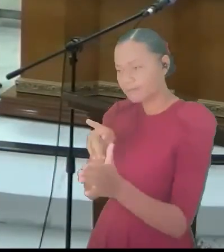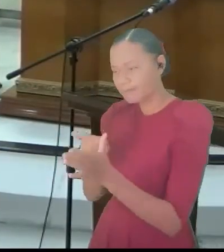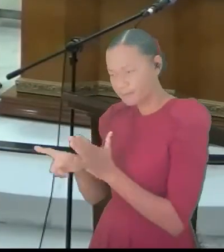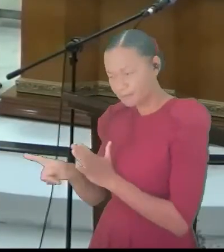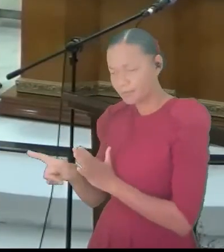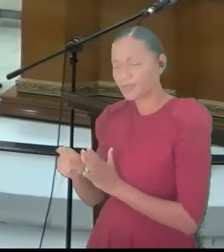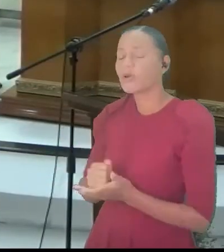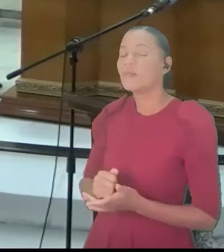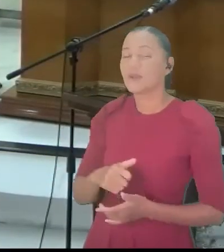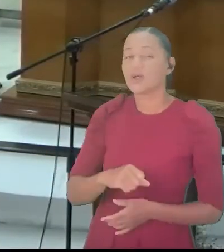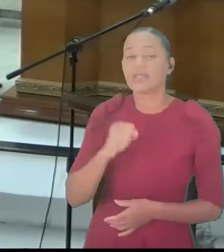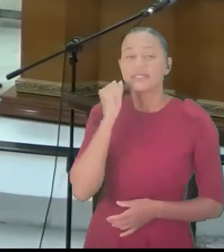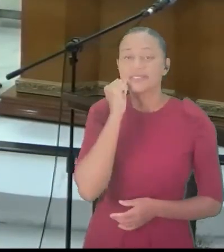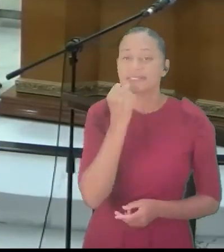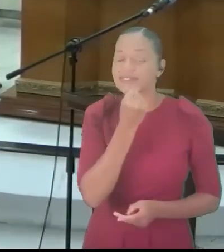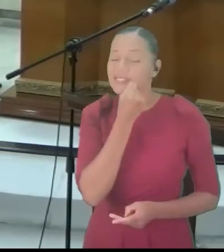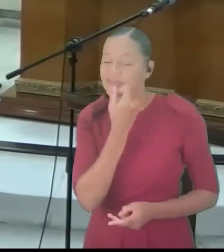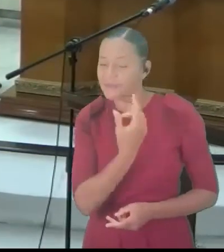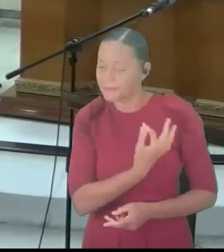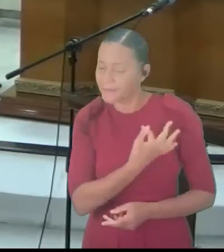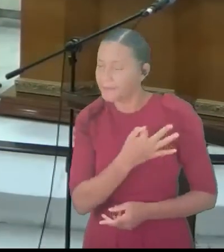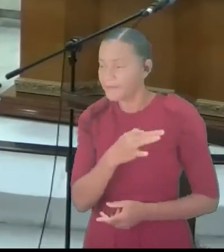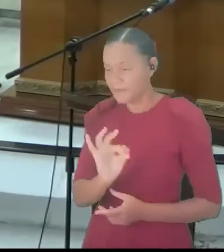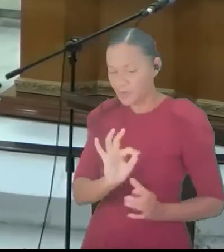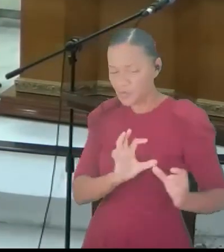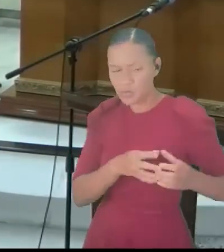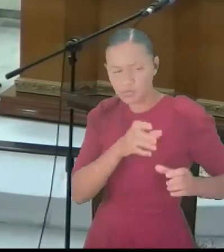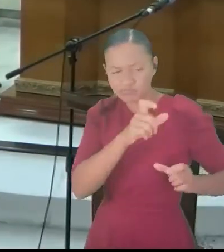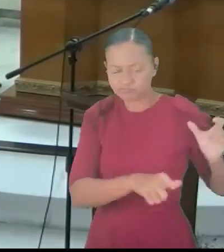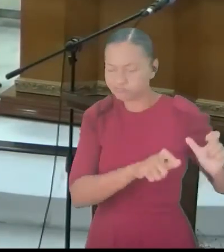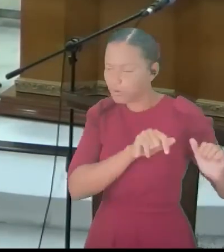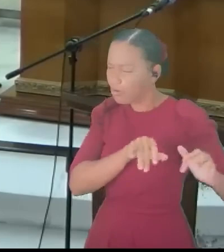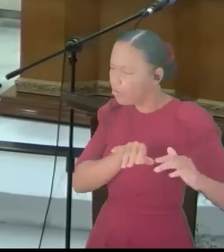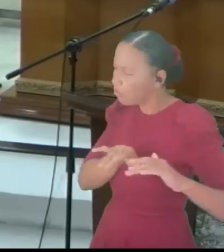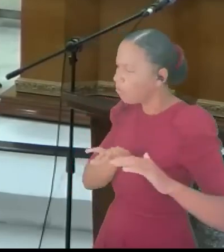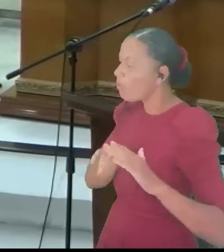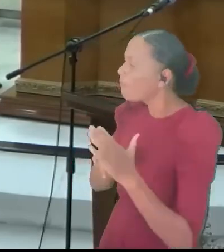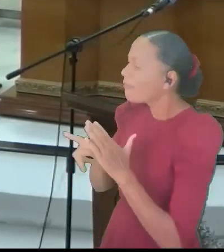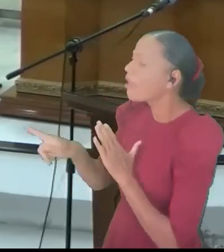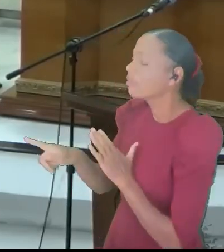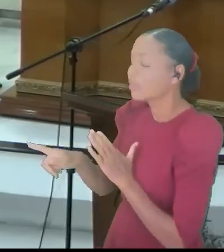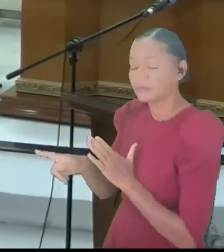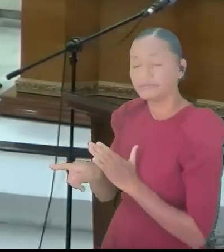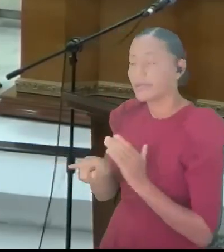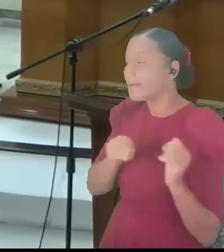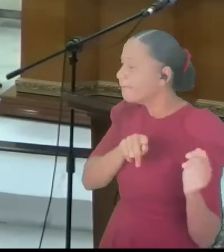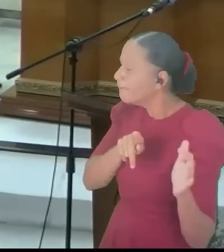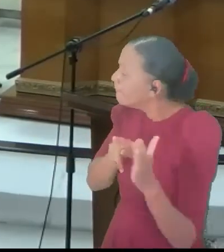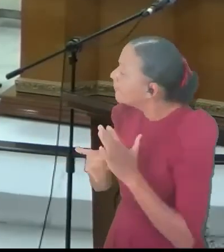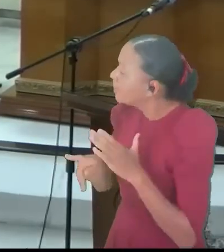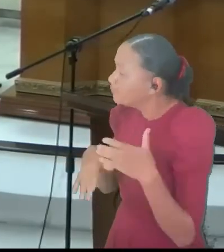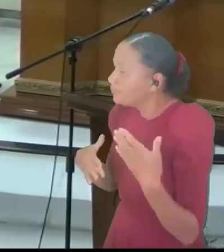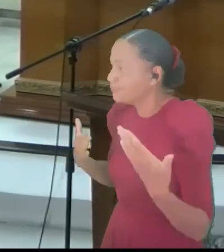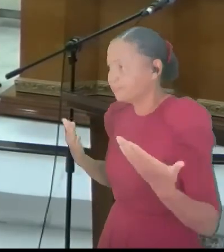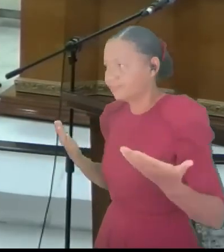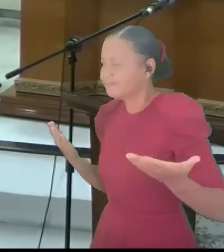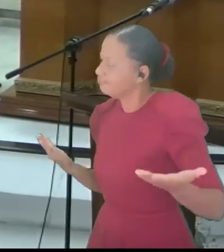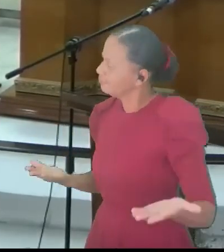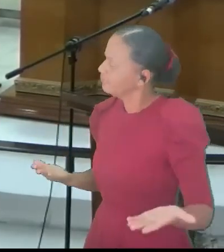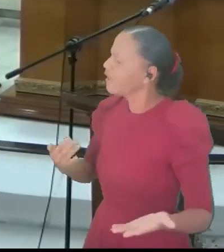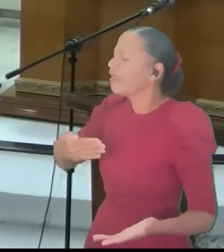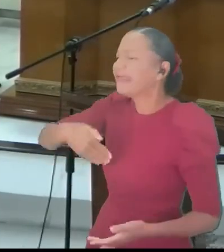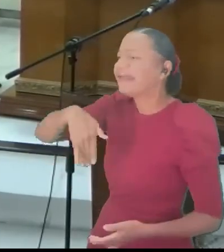pelos saduceus, pelos fariseus, a João Batista. Por favor, leia. E perguntaram-lhe então: